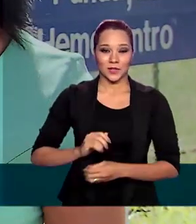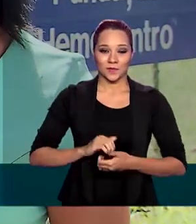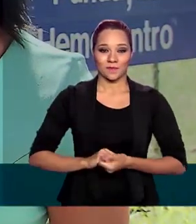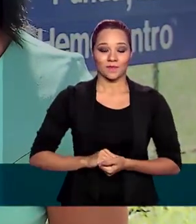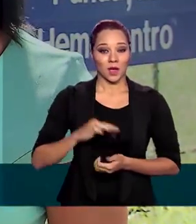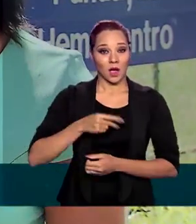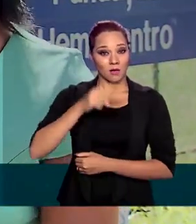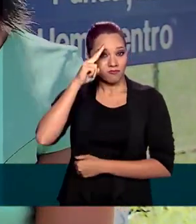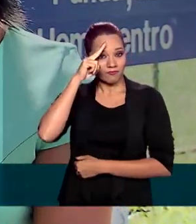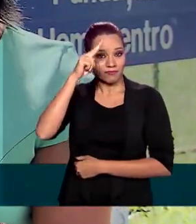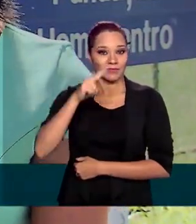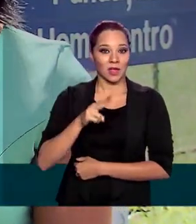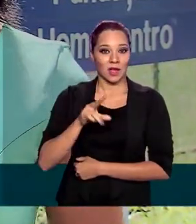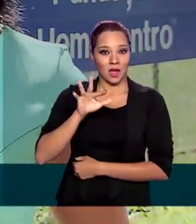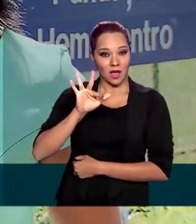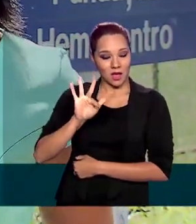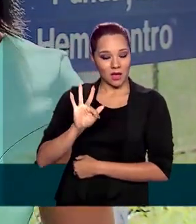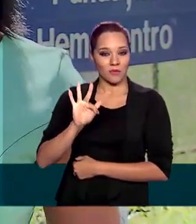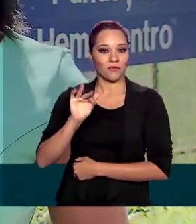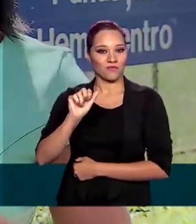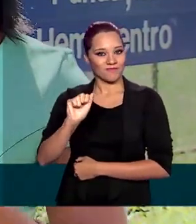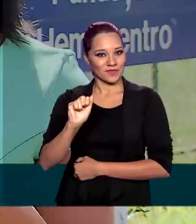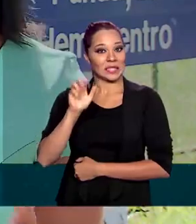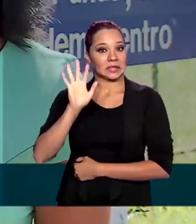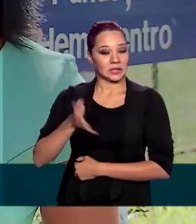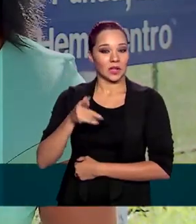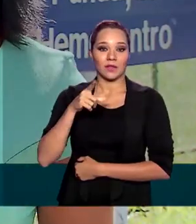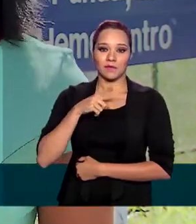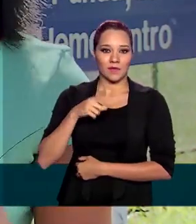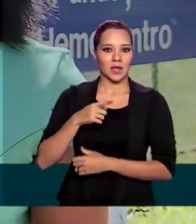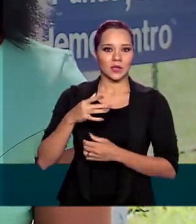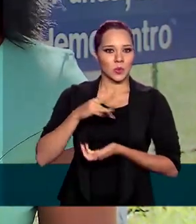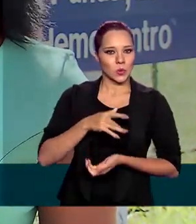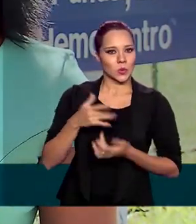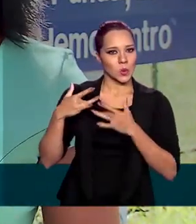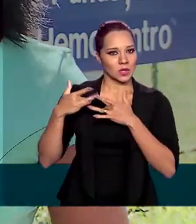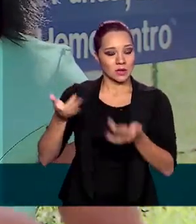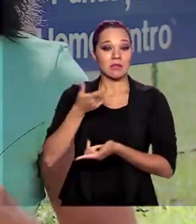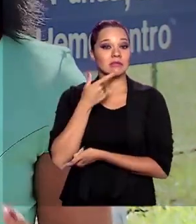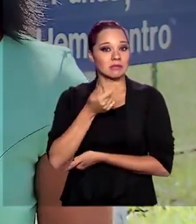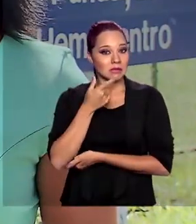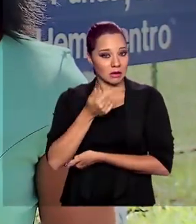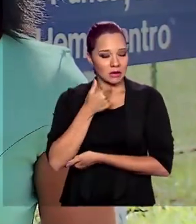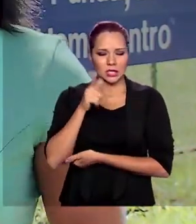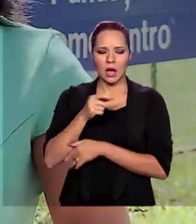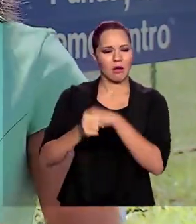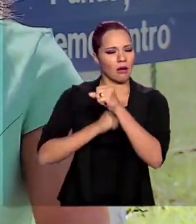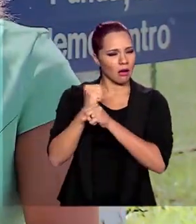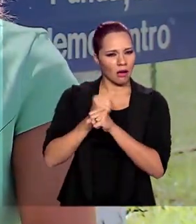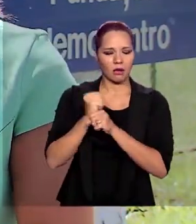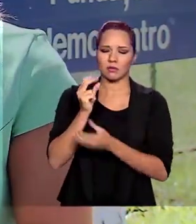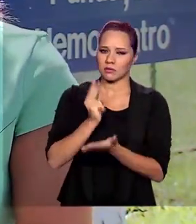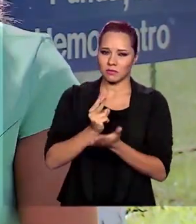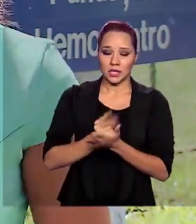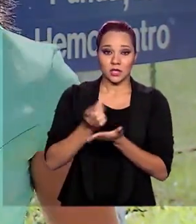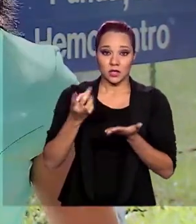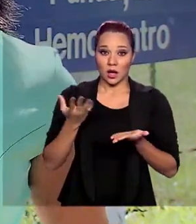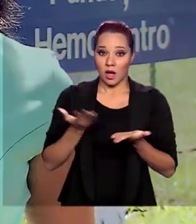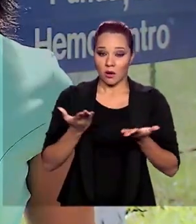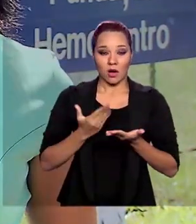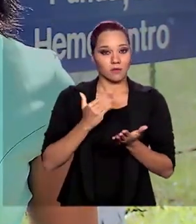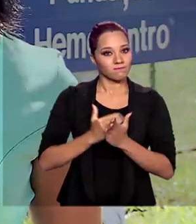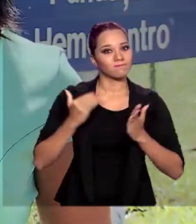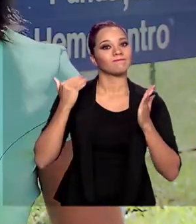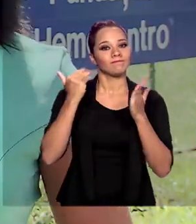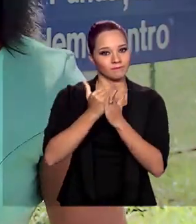fazem esse movimento de doação de sangue ao longo de todo o ano. Mas agora foi intensificado por causa da pandemia do novo